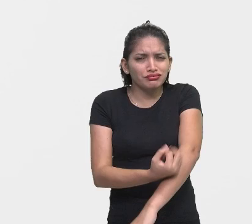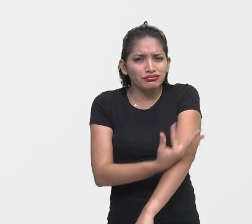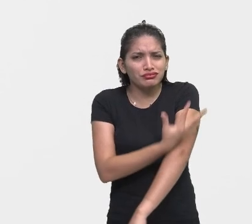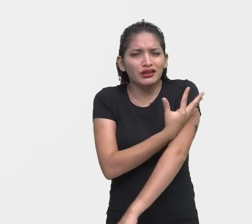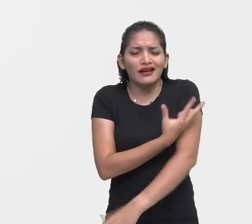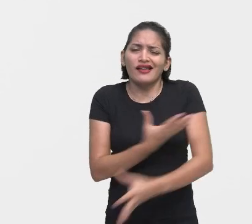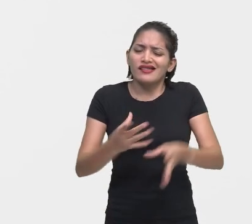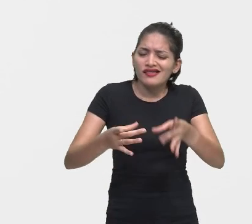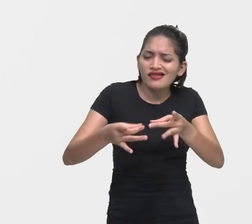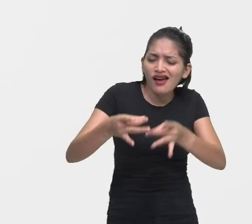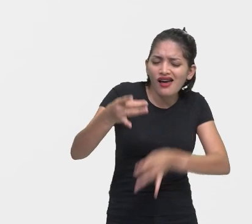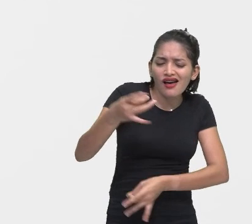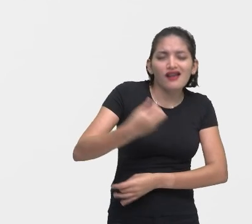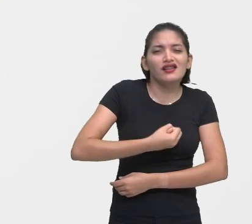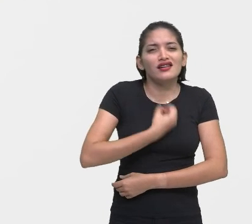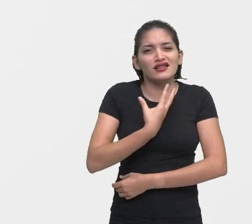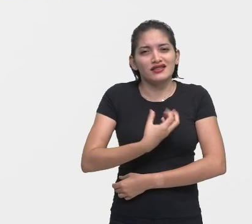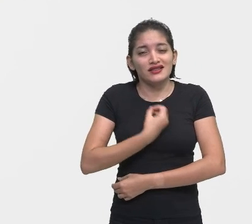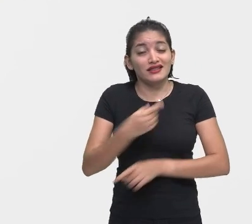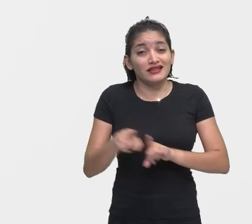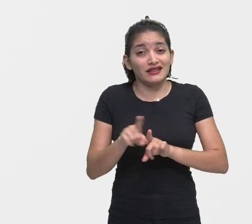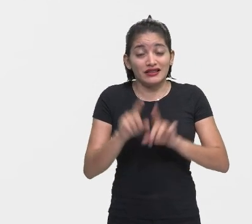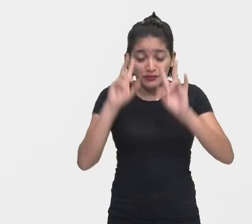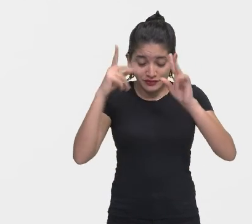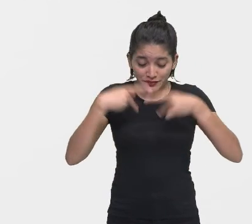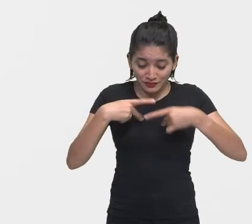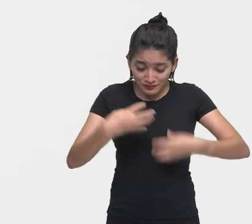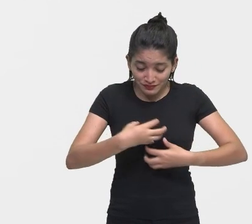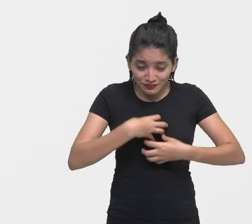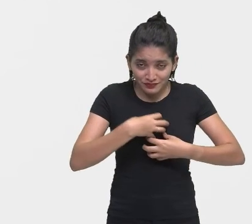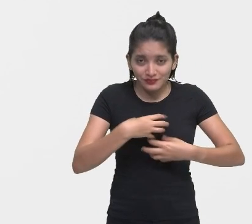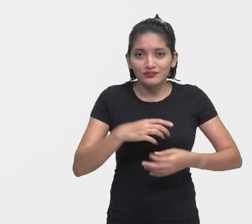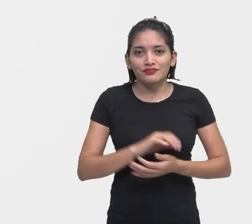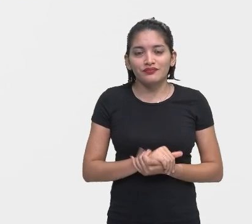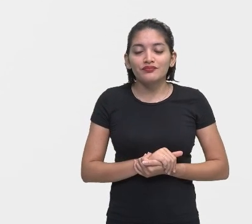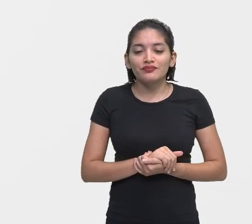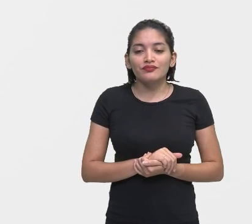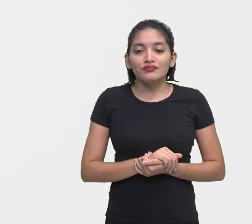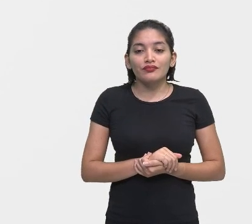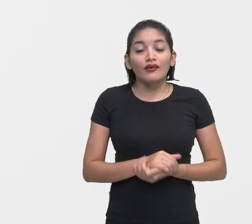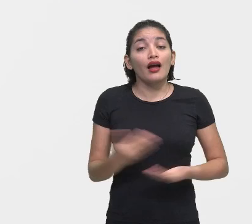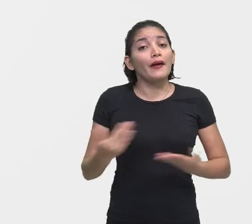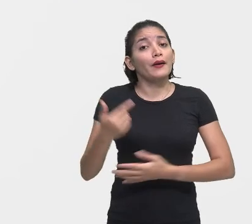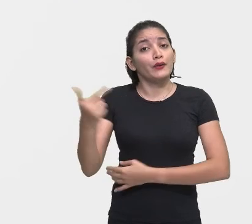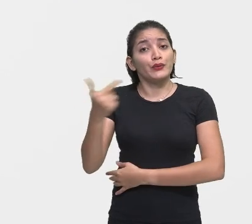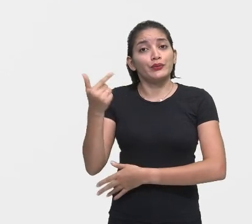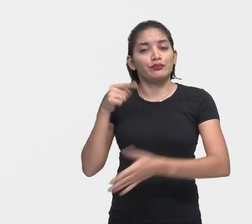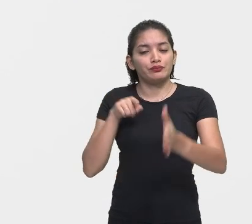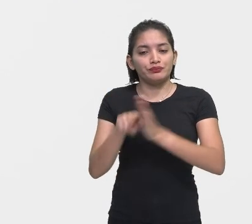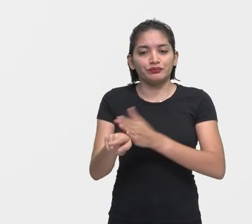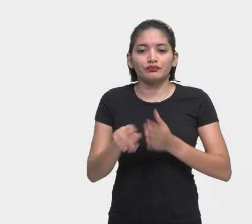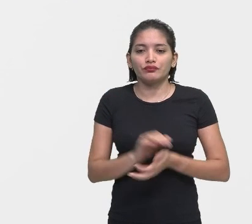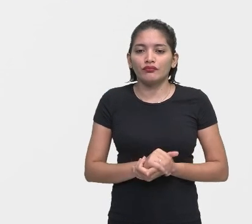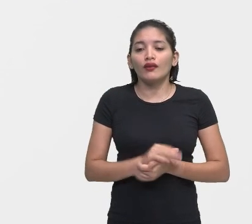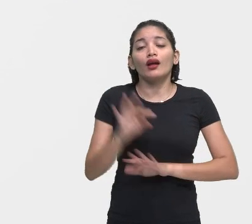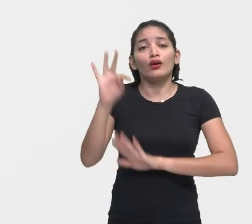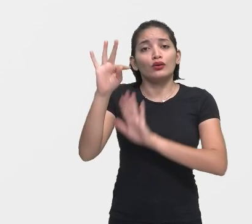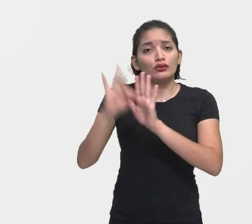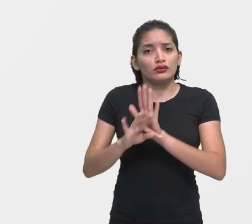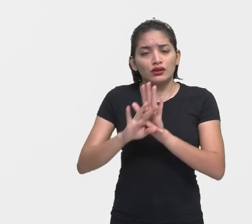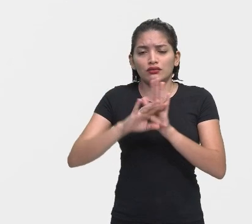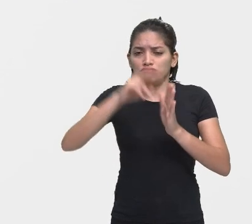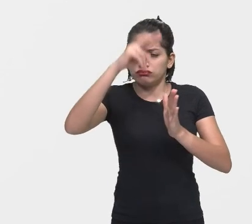os seus sentimentos, a sua alma. Vamos para a questão de número 2, que diz assim: o texto a